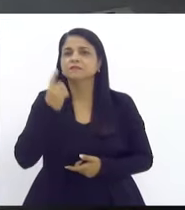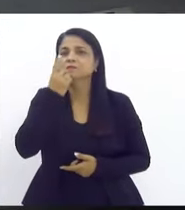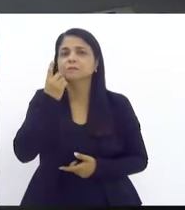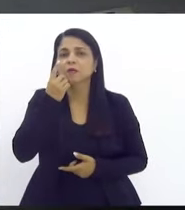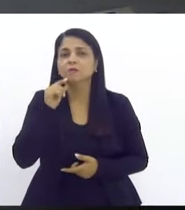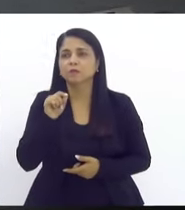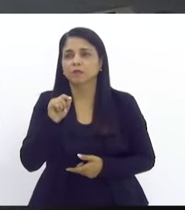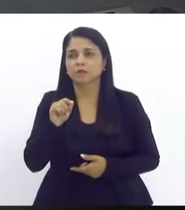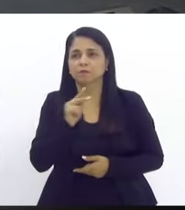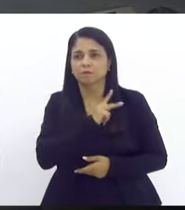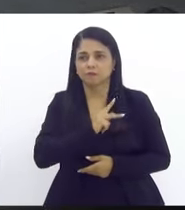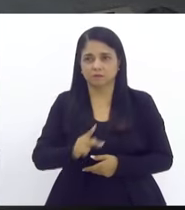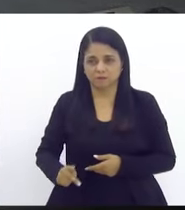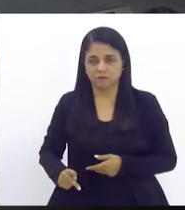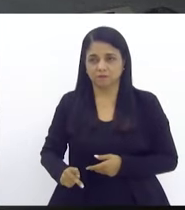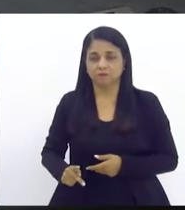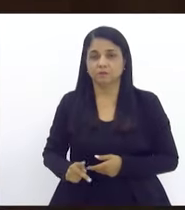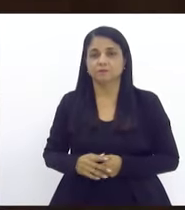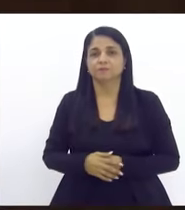Senhor presidente,